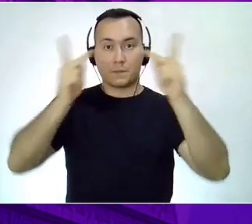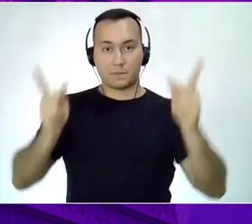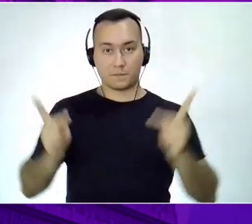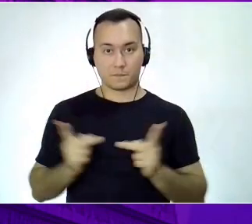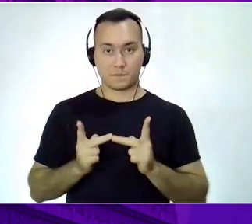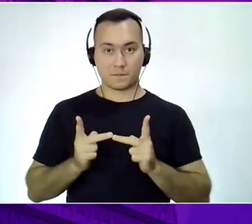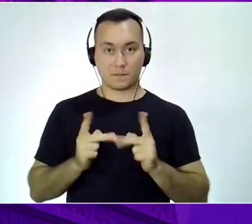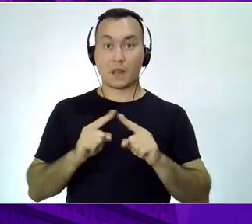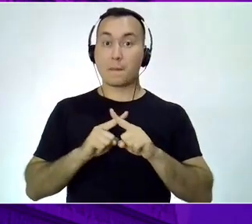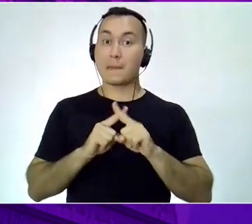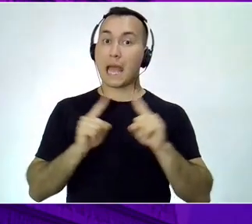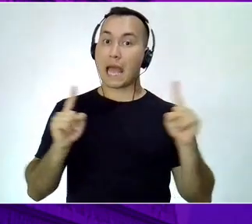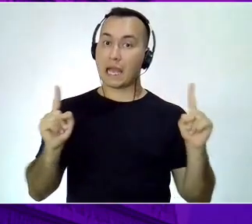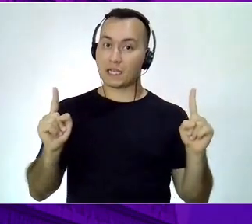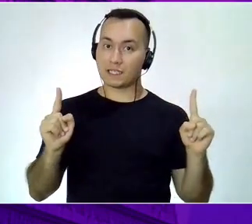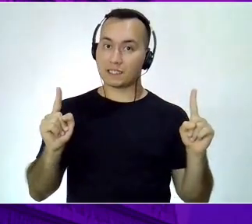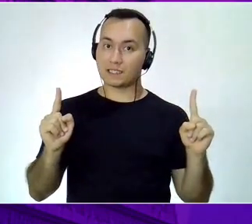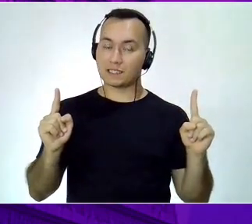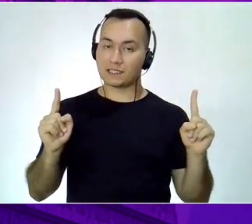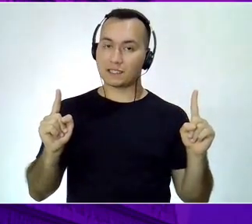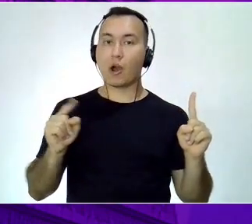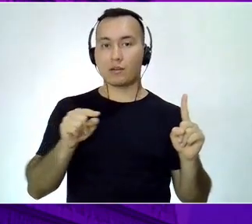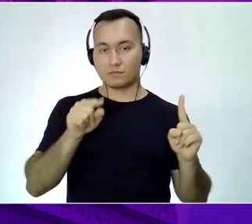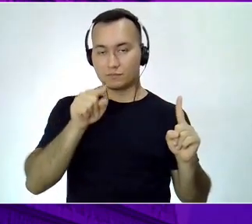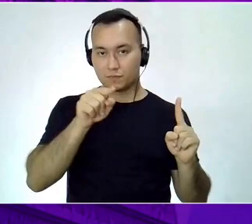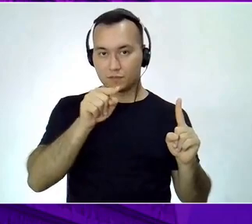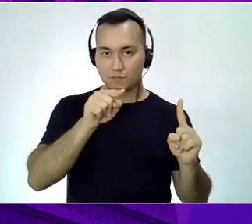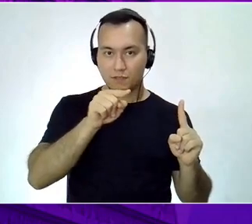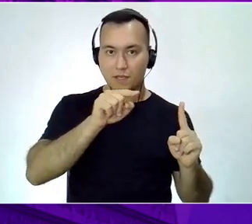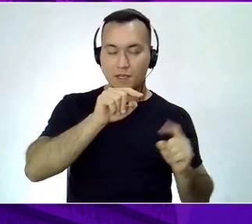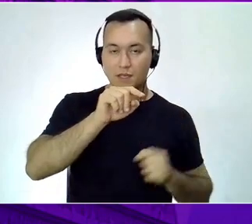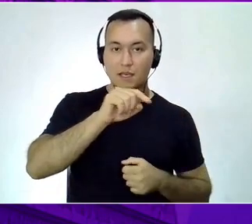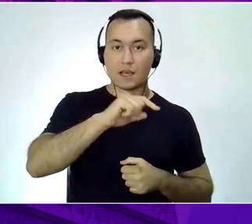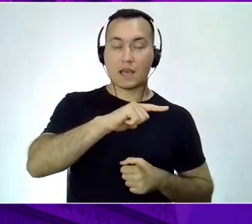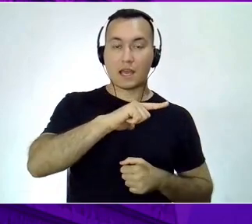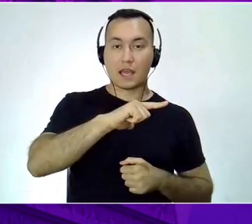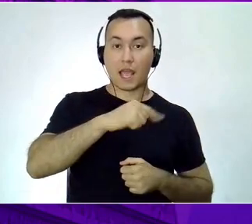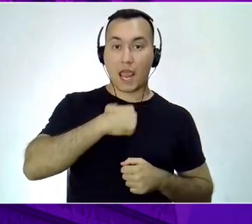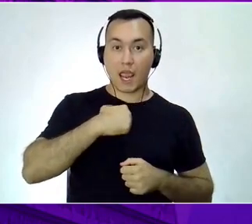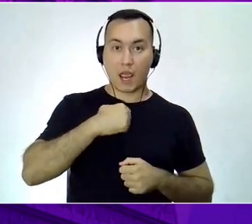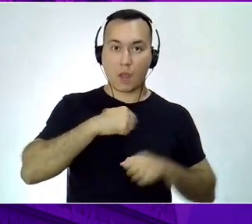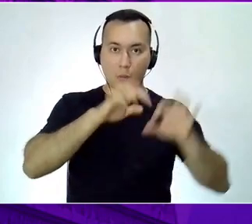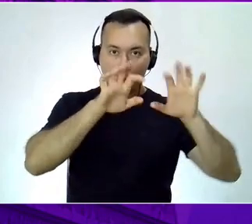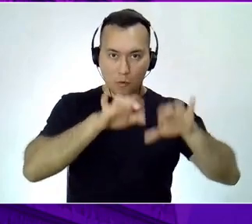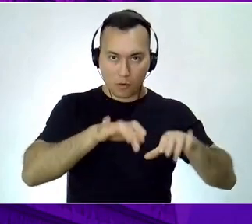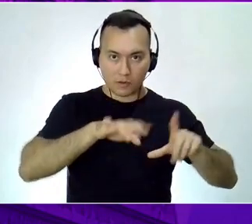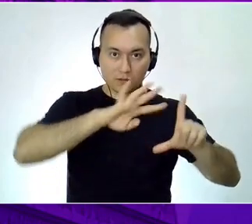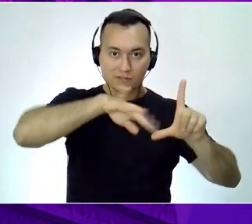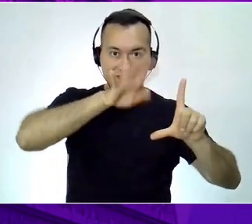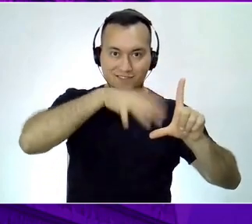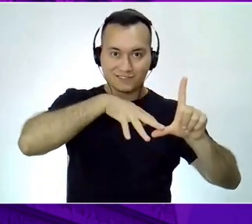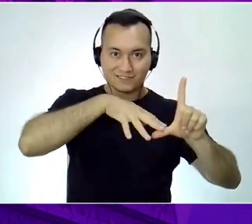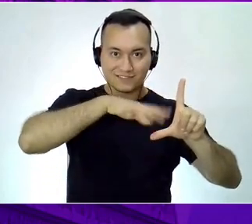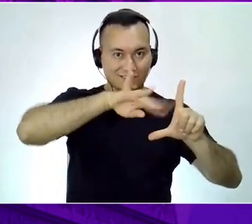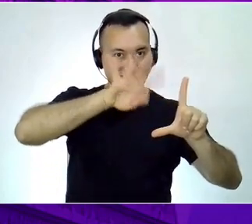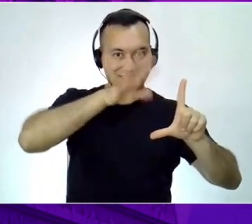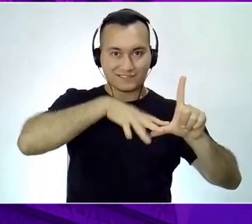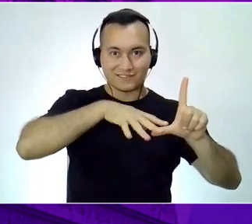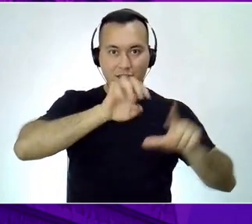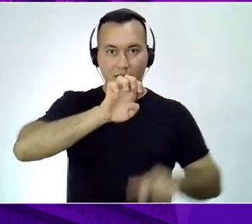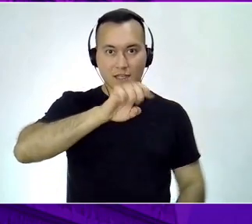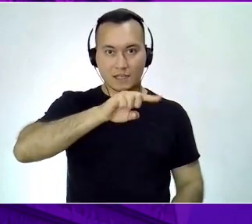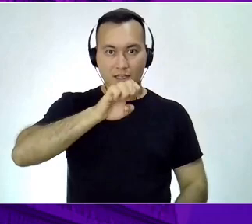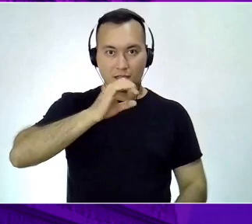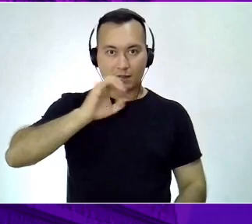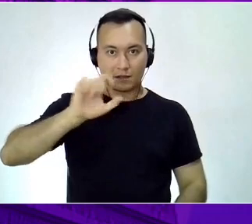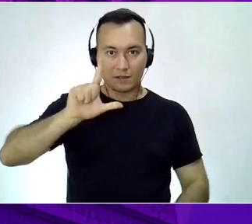mostrar aqui para vocês, eu fiz no Excel e, na pior das hipóteses, eu corrigi com gambiarra no próprio software de slides,